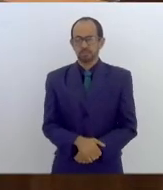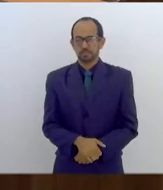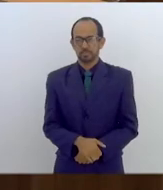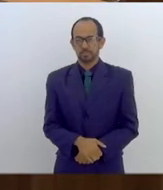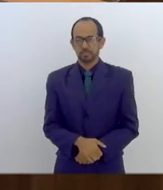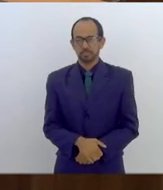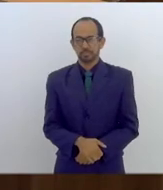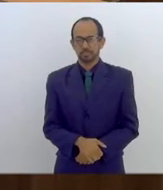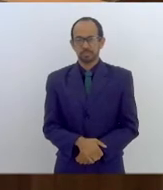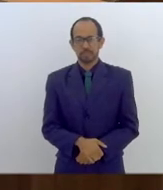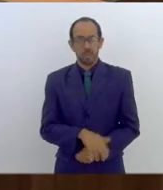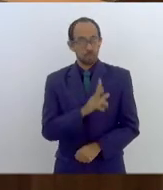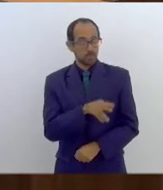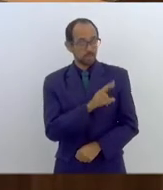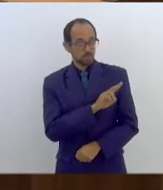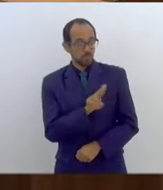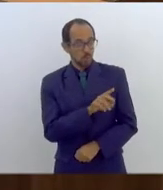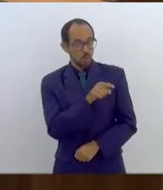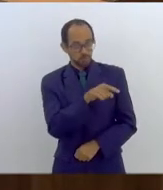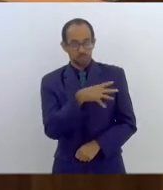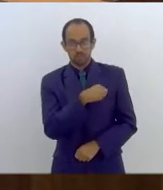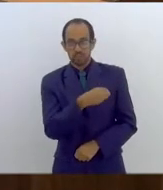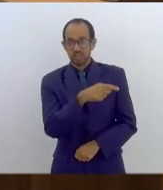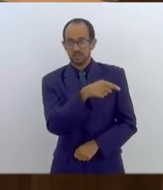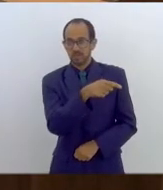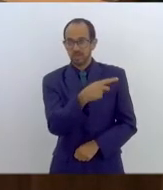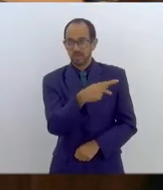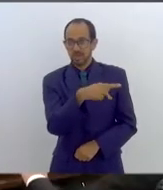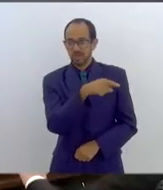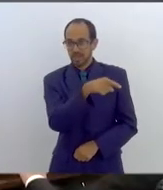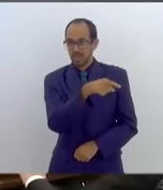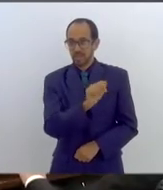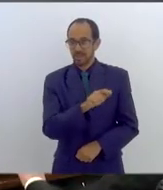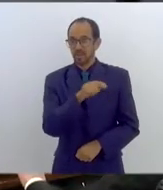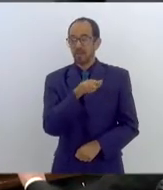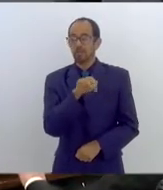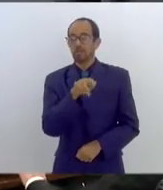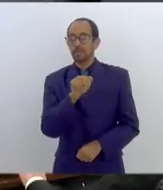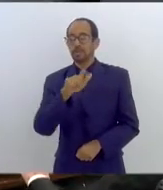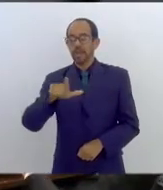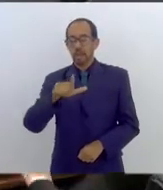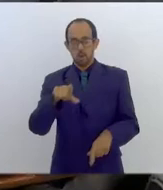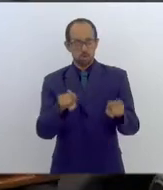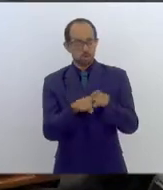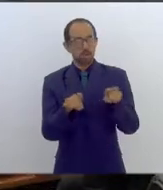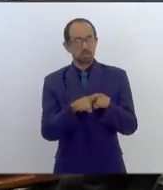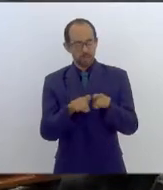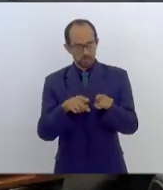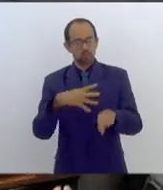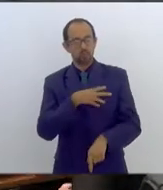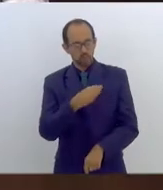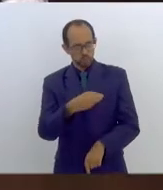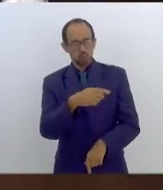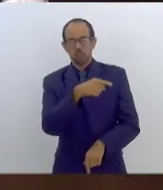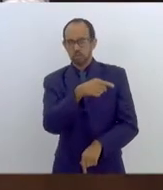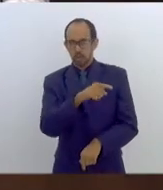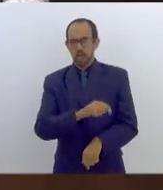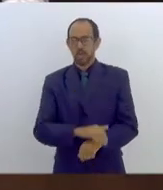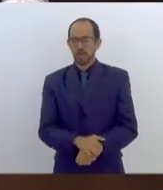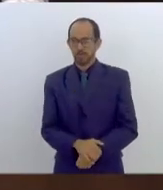o sósia né tem o Gabriel Gabriel Pereira Filho do nosso homenageado